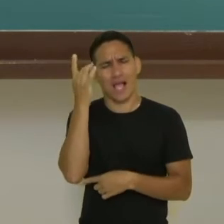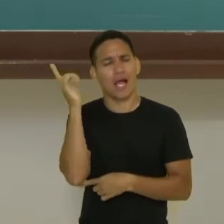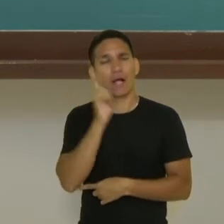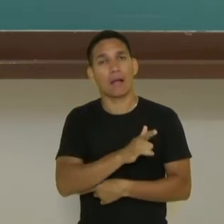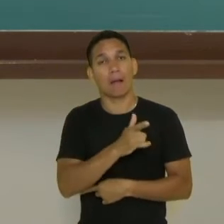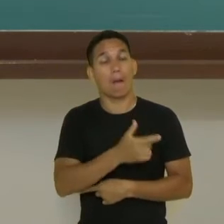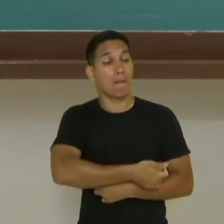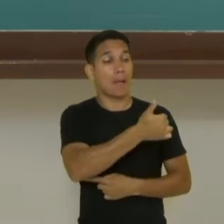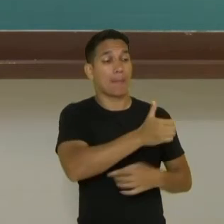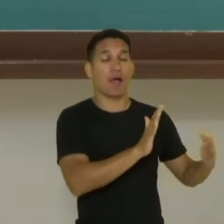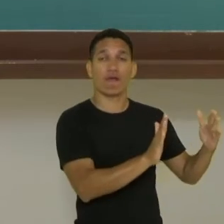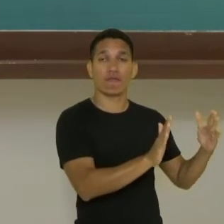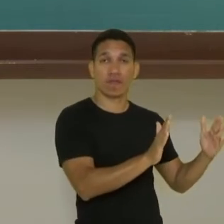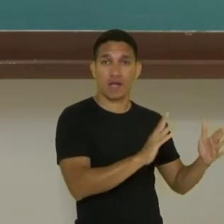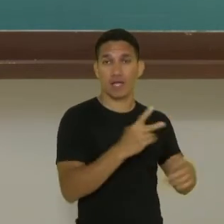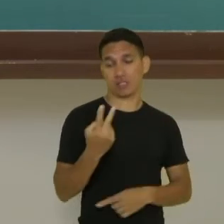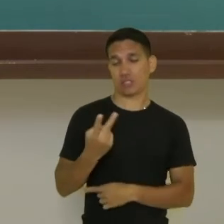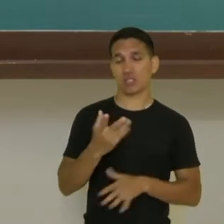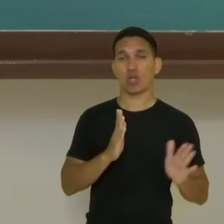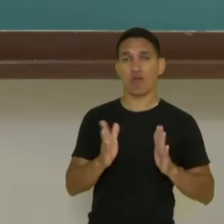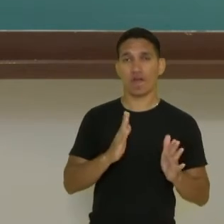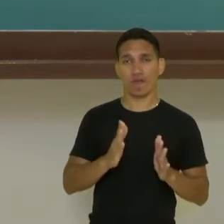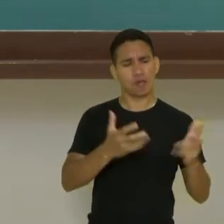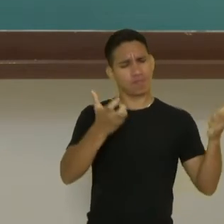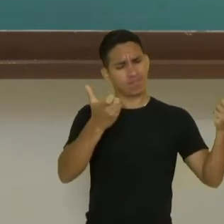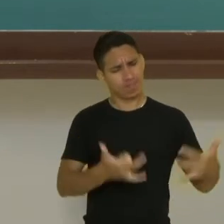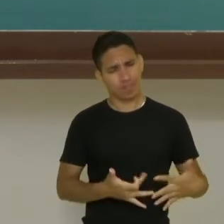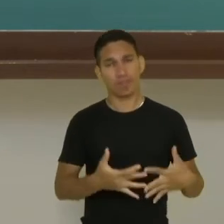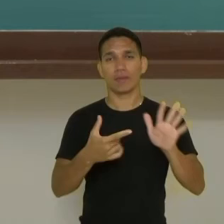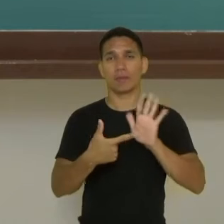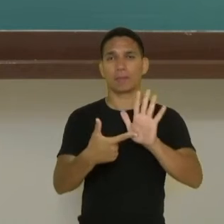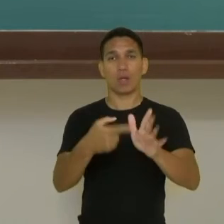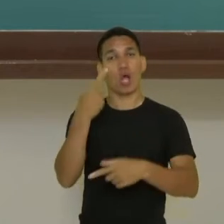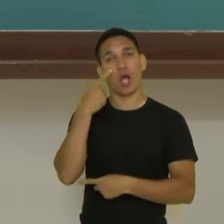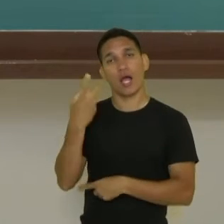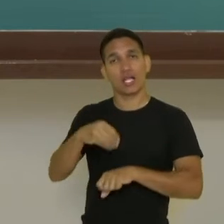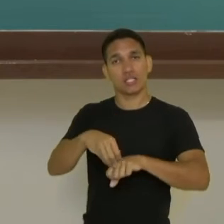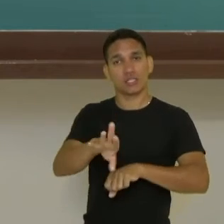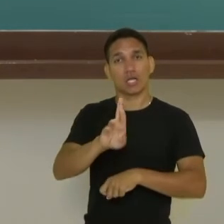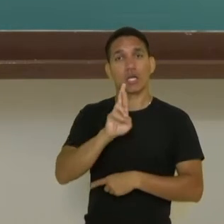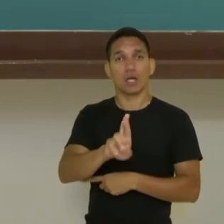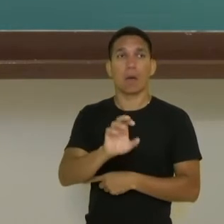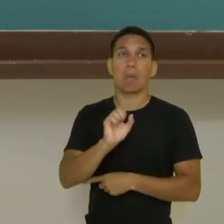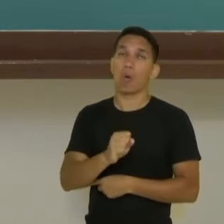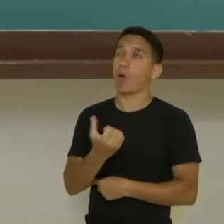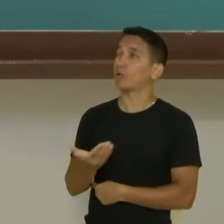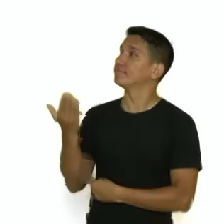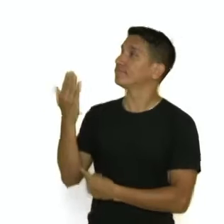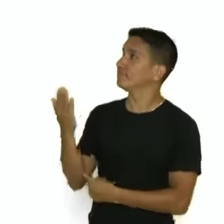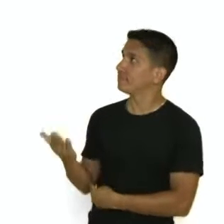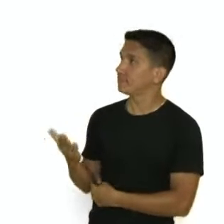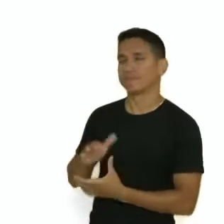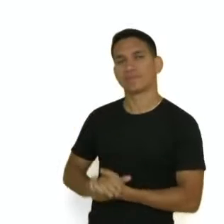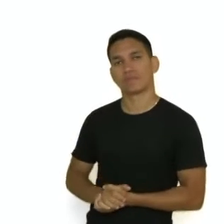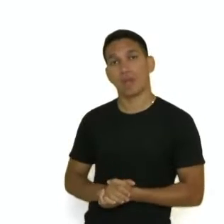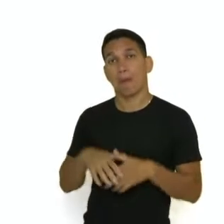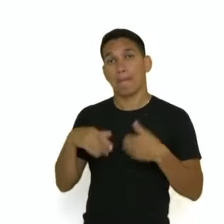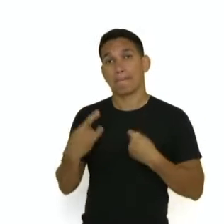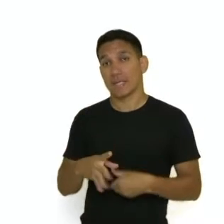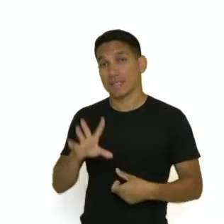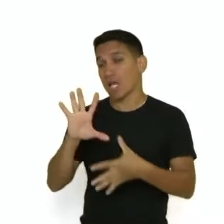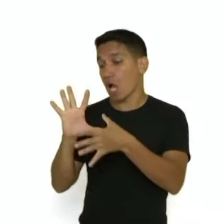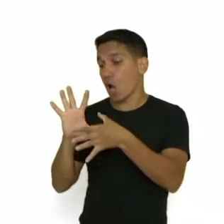primeira fase, pega a segunda e manda ver. Então, a sua resposta deve considerar